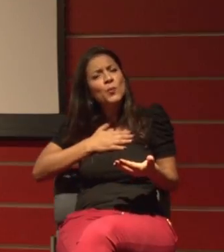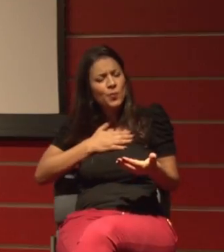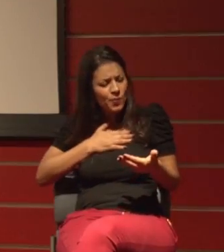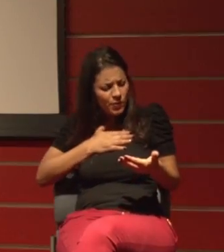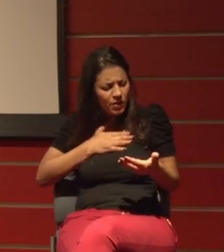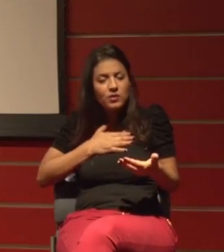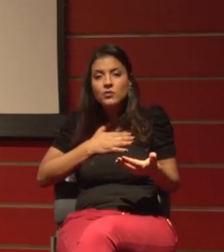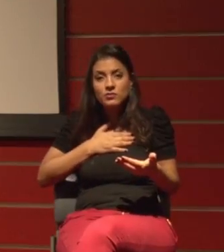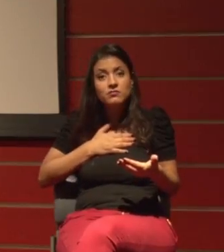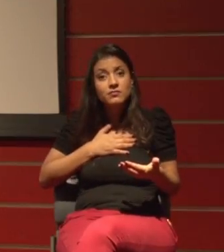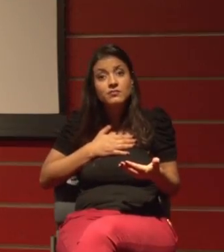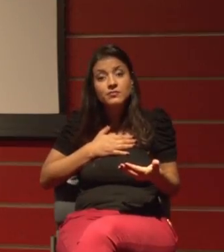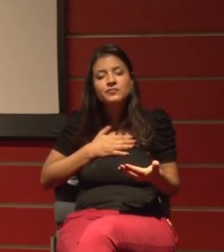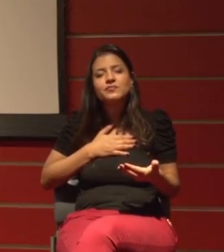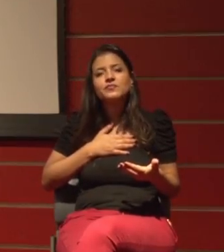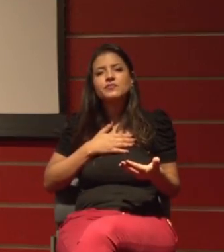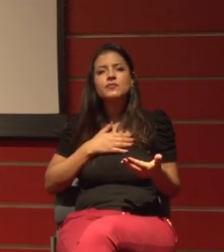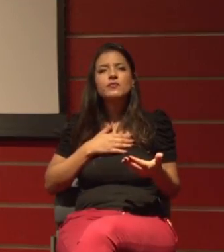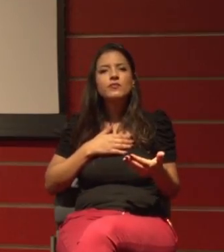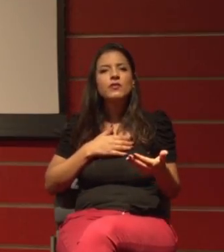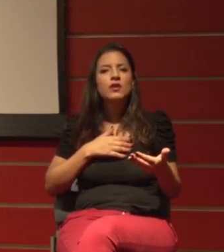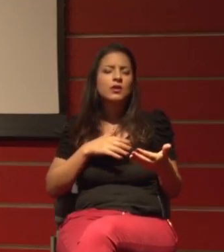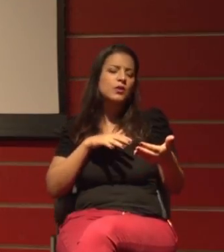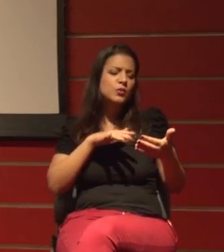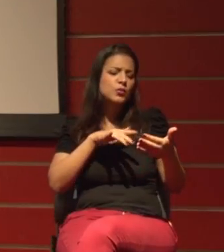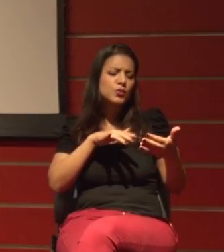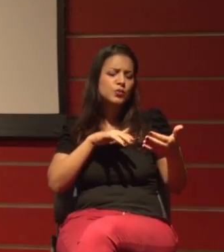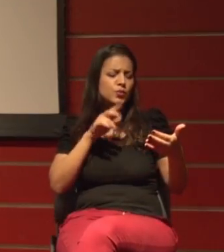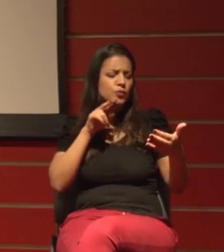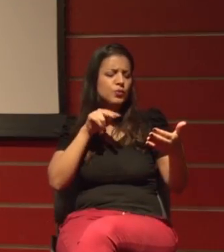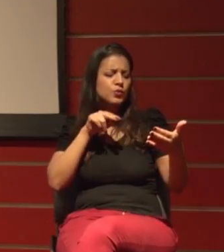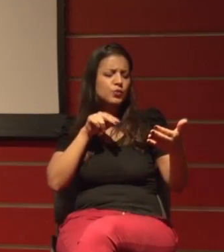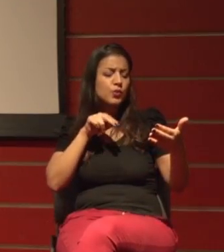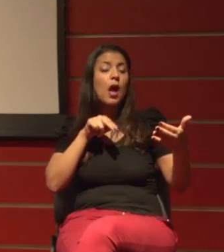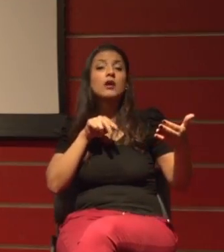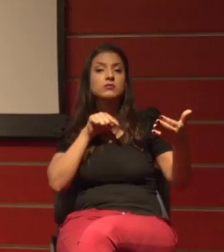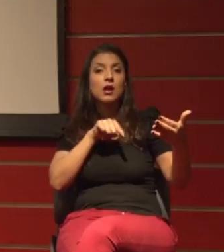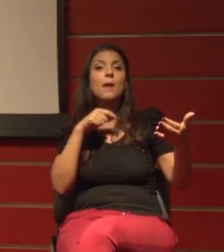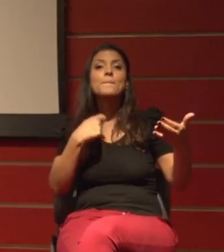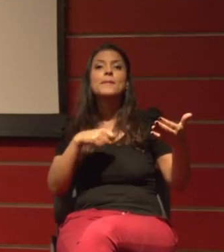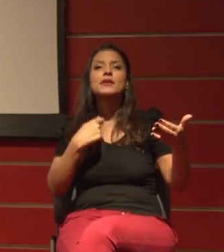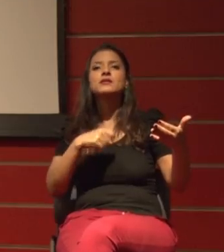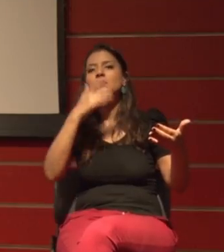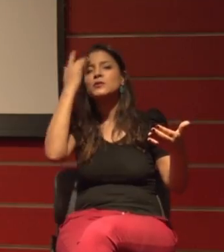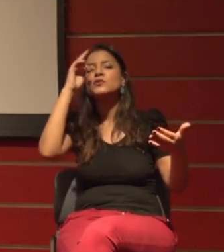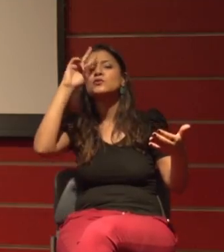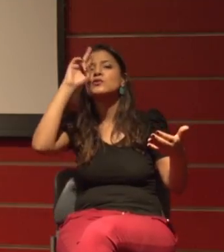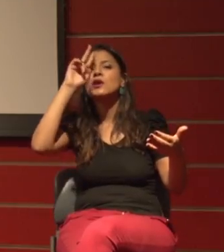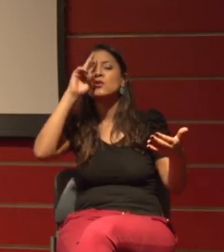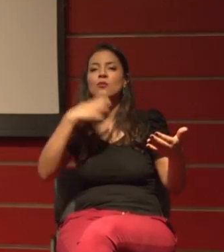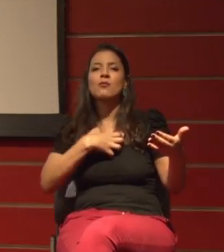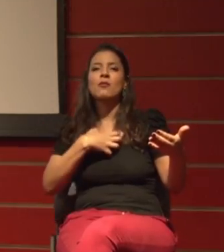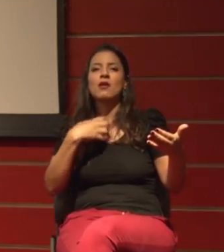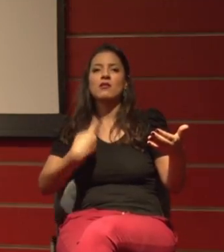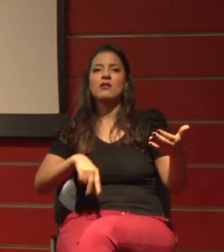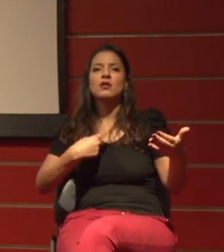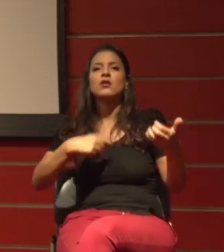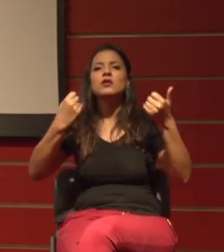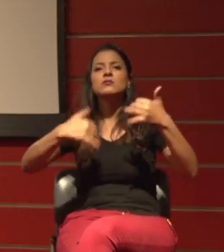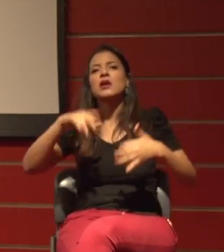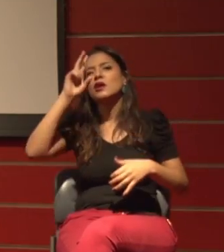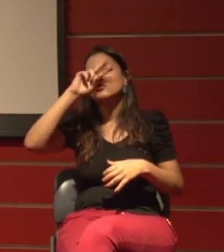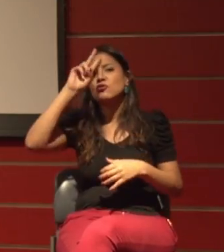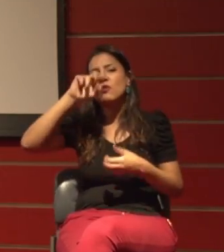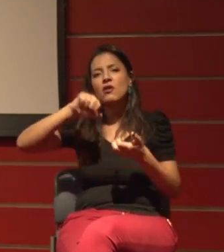coisa Achei que ele queria falar comigo e lá no meio ele fala precisa-se de um jovem Historiador baiano que vem que conte a história da da da rebelião malei